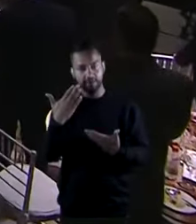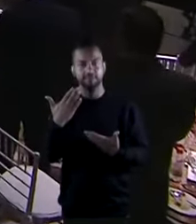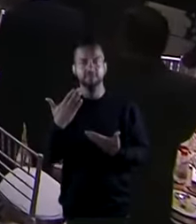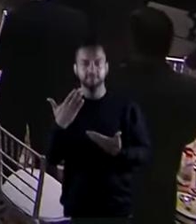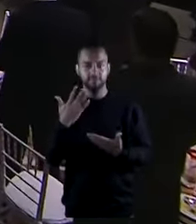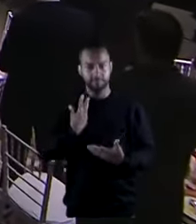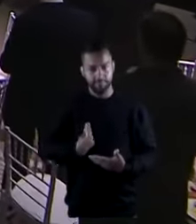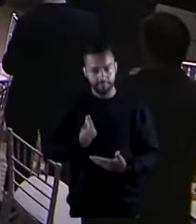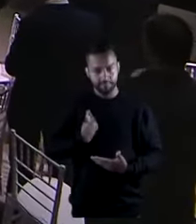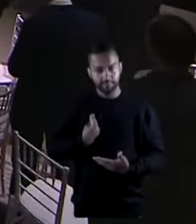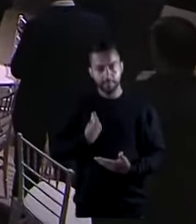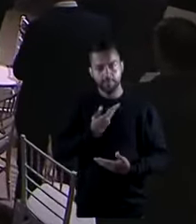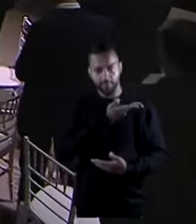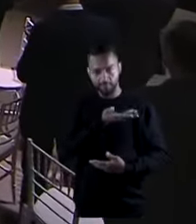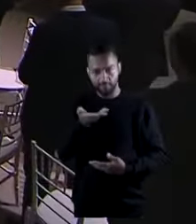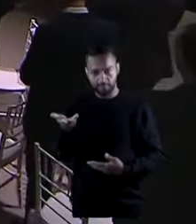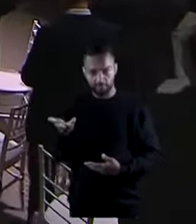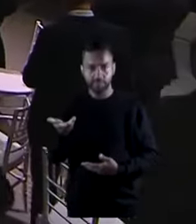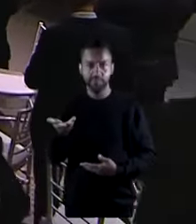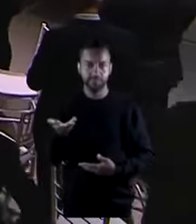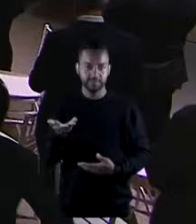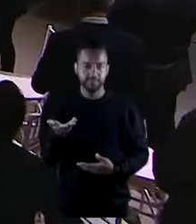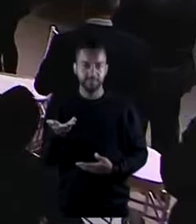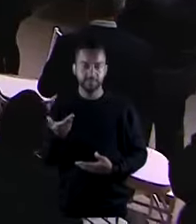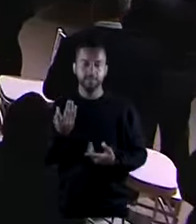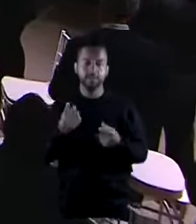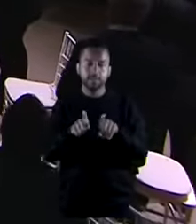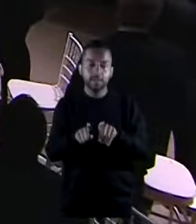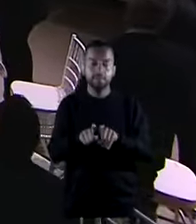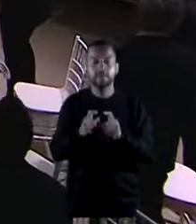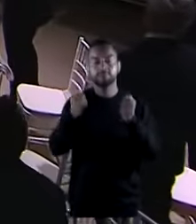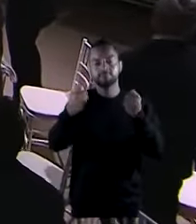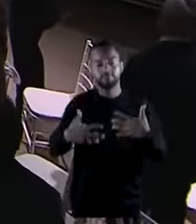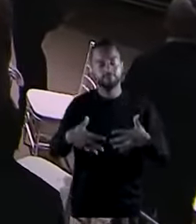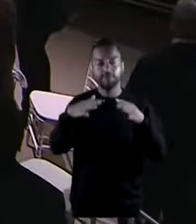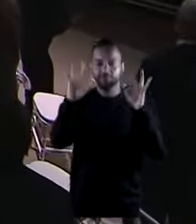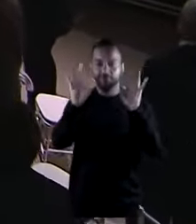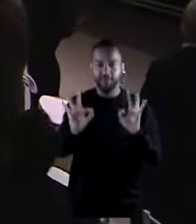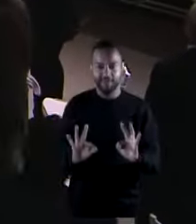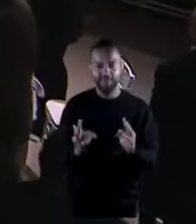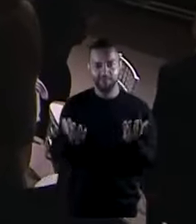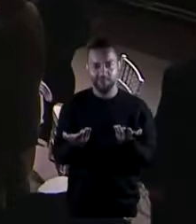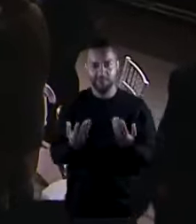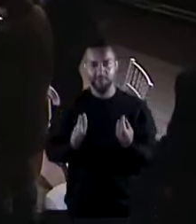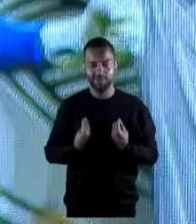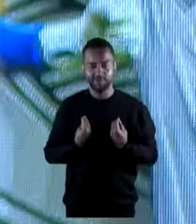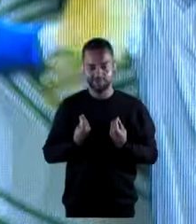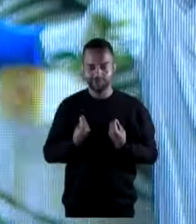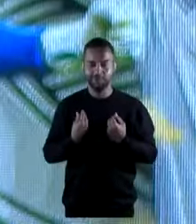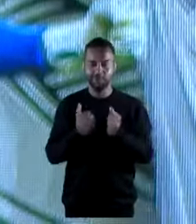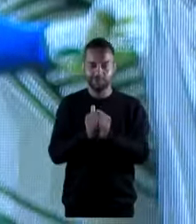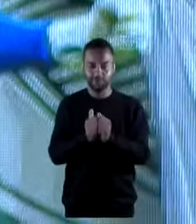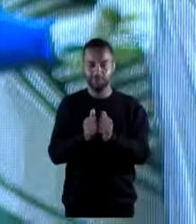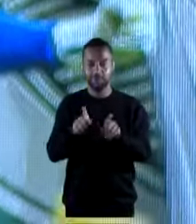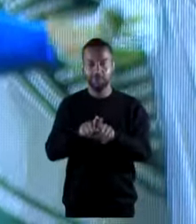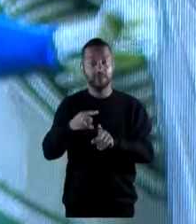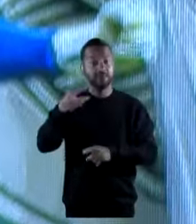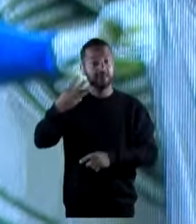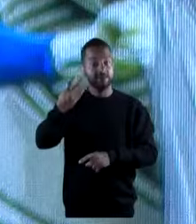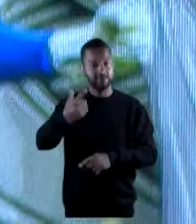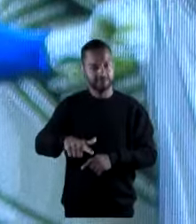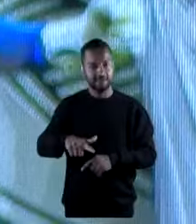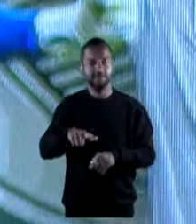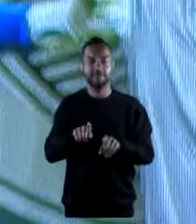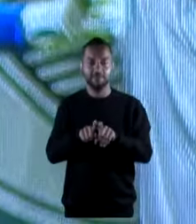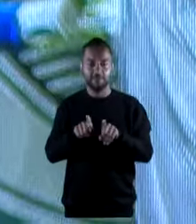a presença de todos vocês, dizer que é uma alegria imensa estar aqui pela terceira